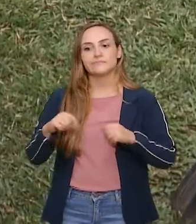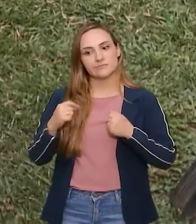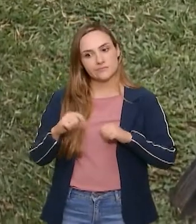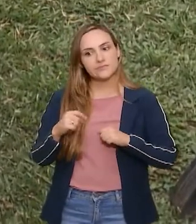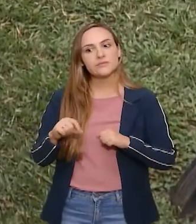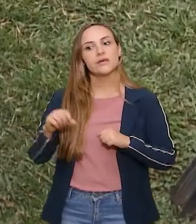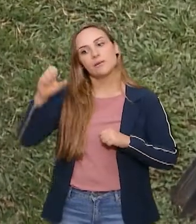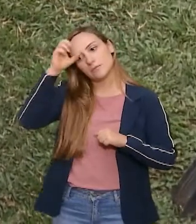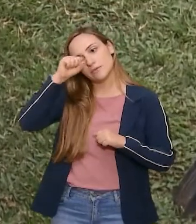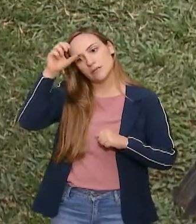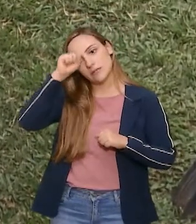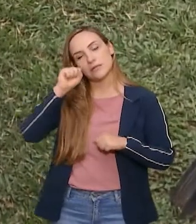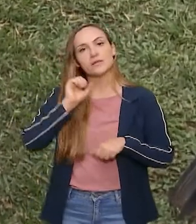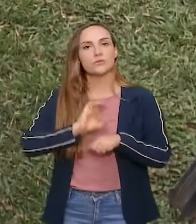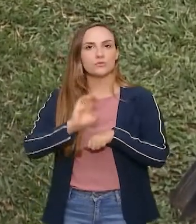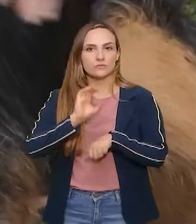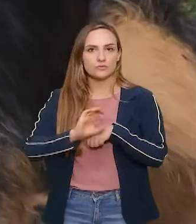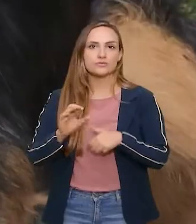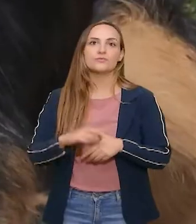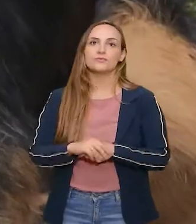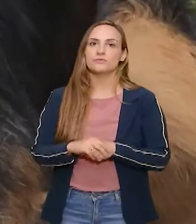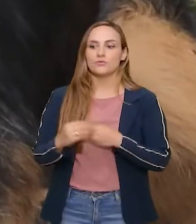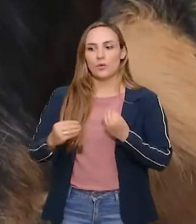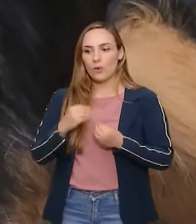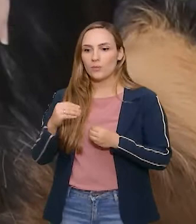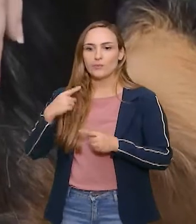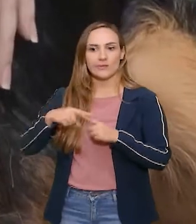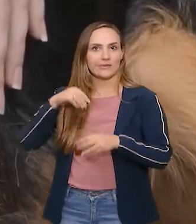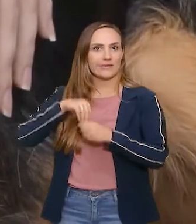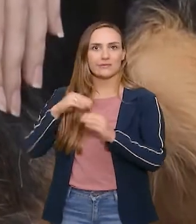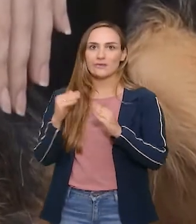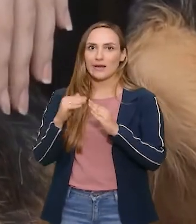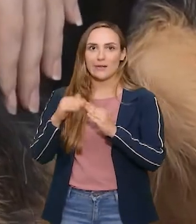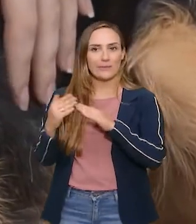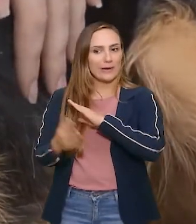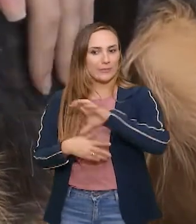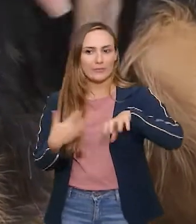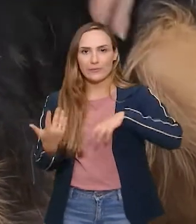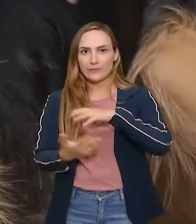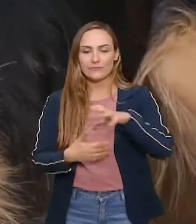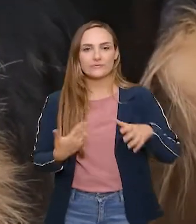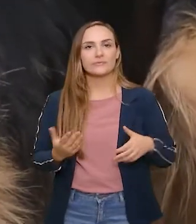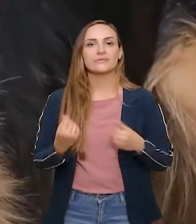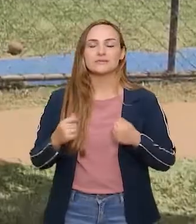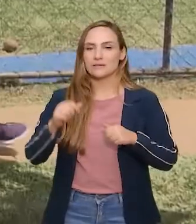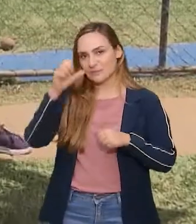as pessoas, outros cachorros e dentro de casa também.